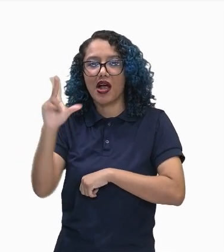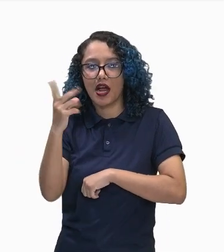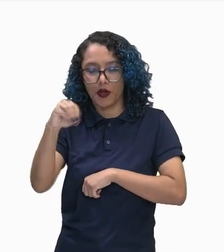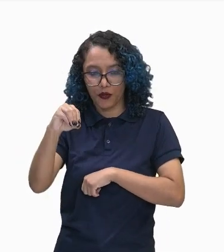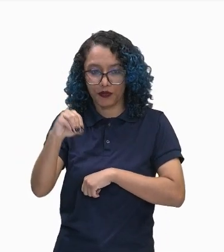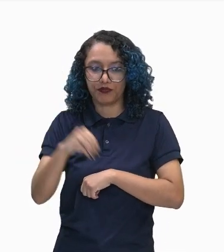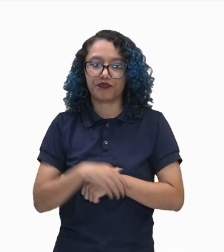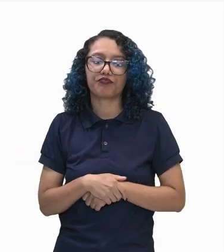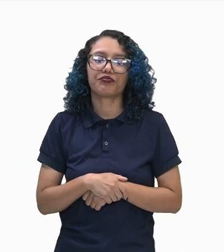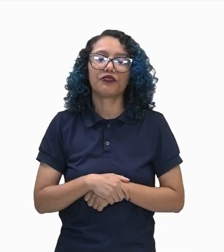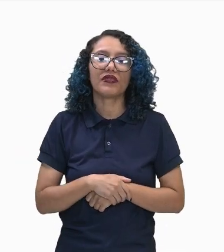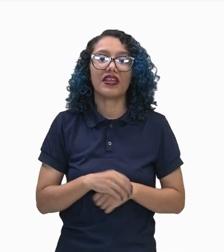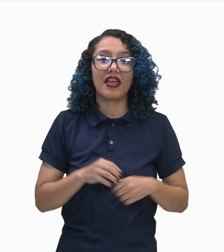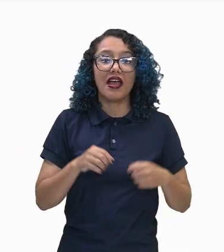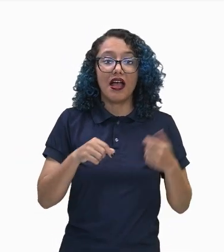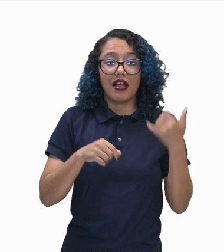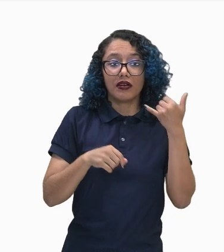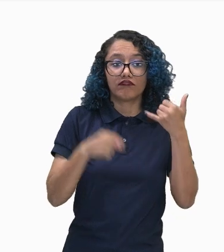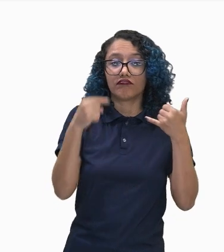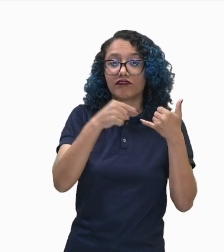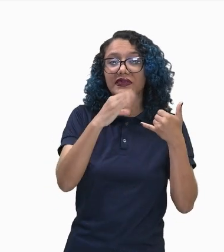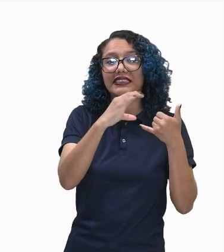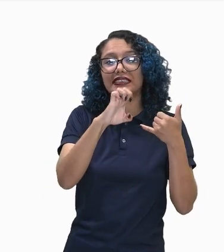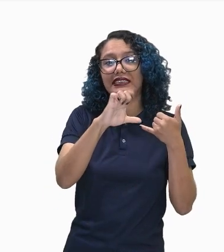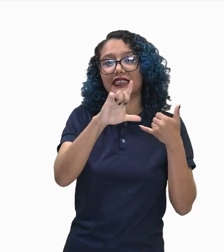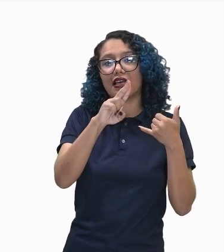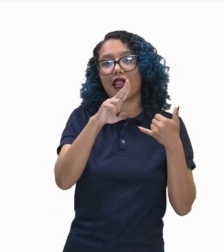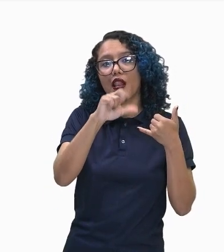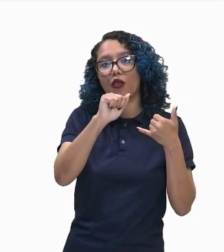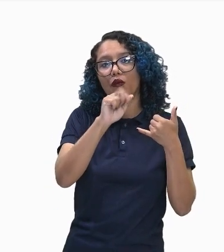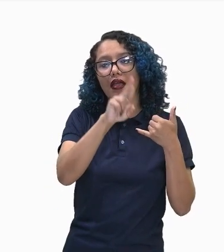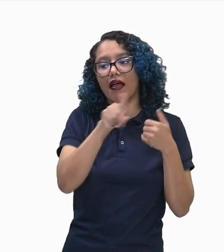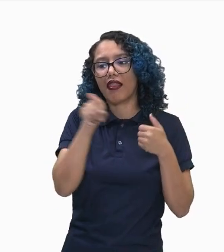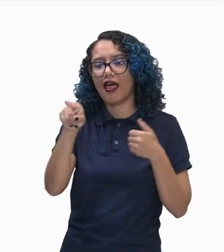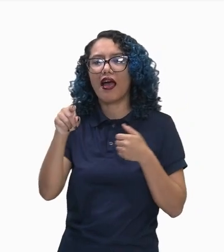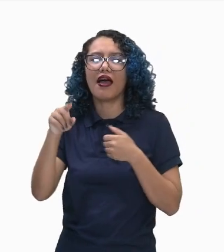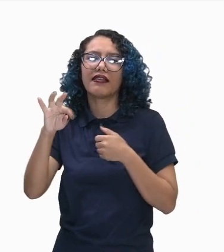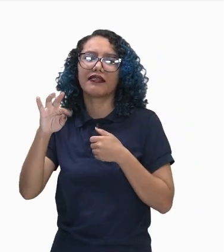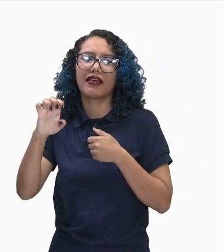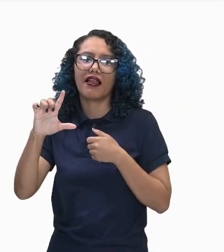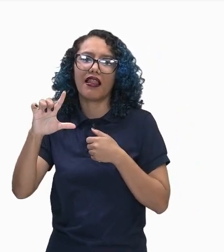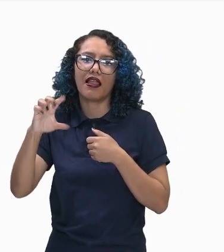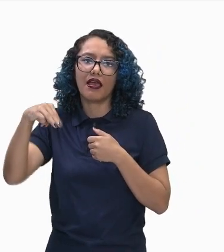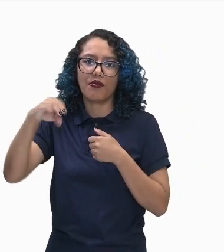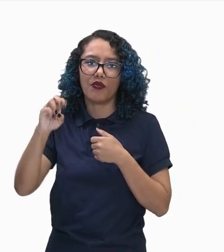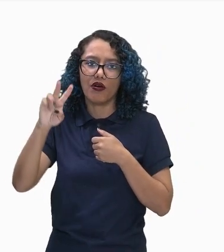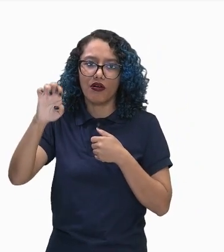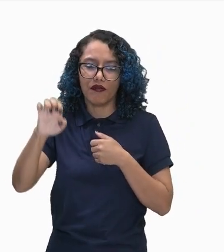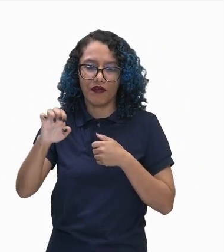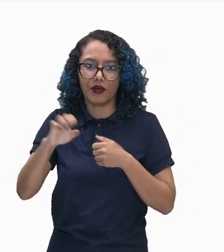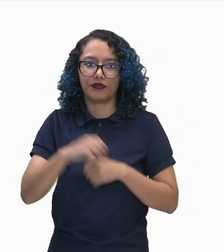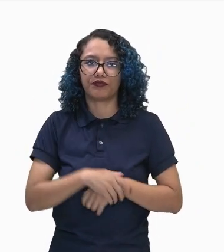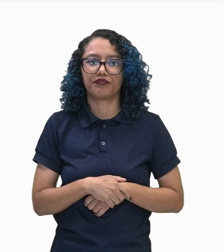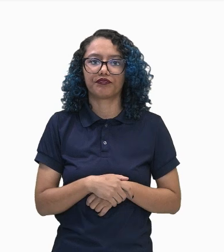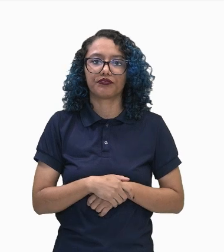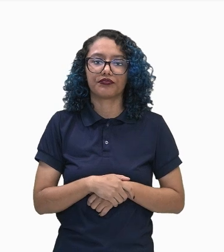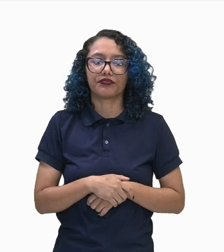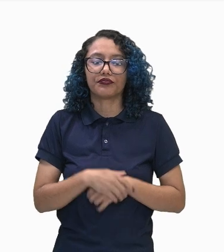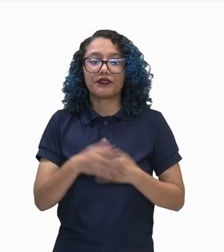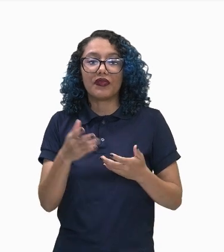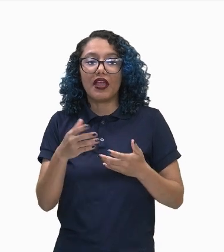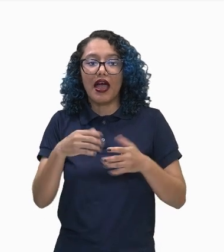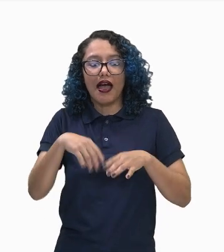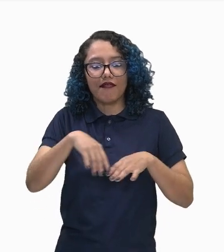celular. Lá não, lá é telemóvel. A faixa de pedestre aqui do Brasil, lá em Portugal, é